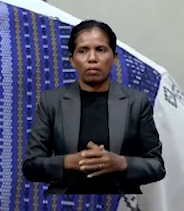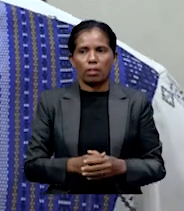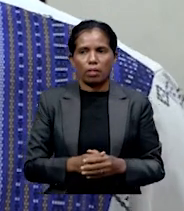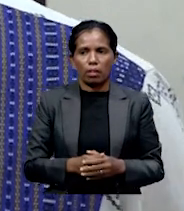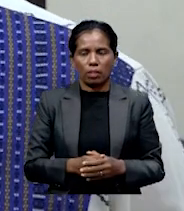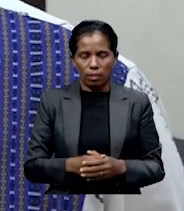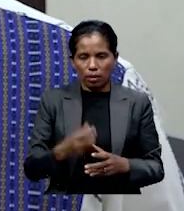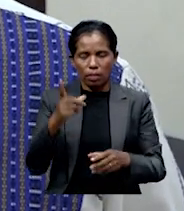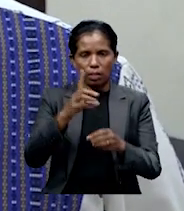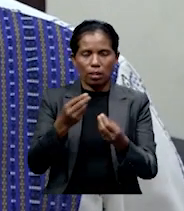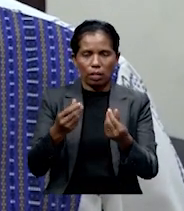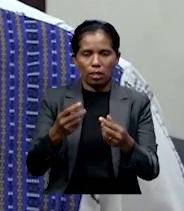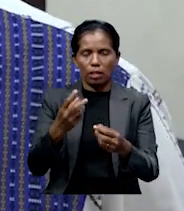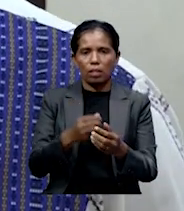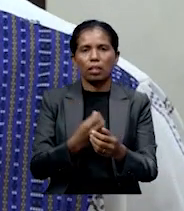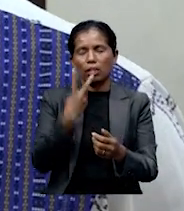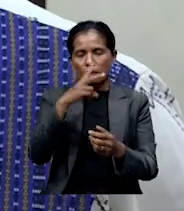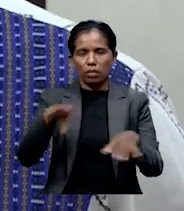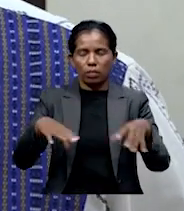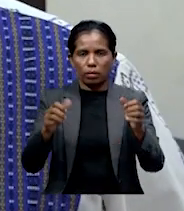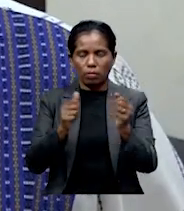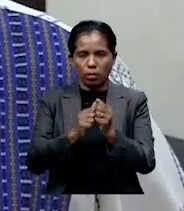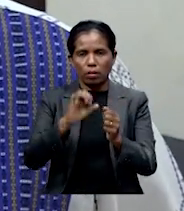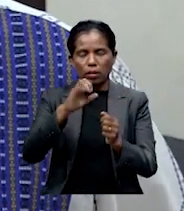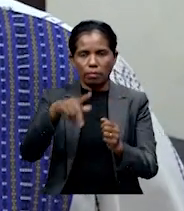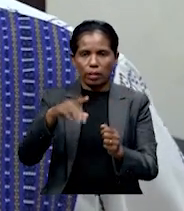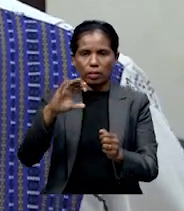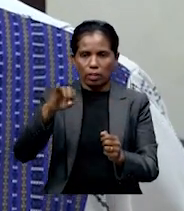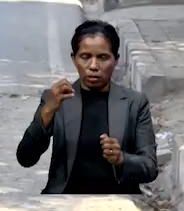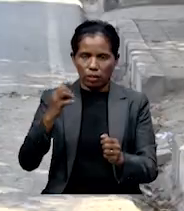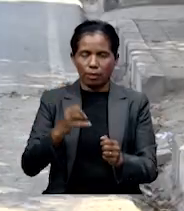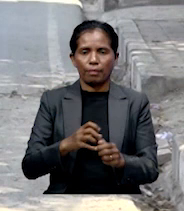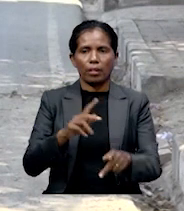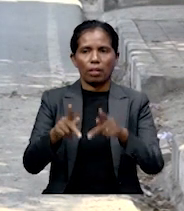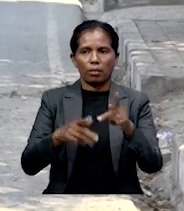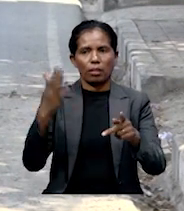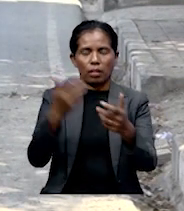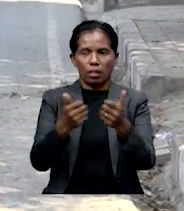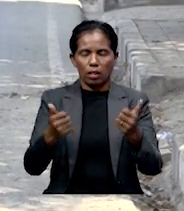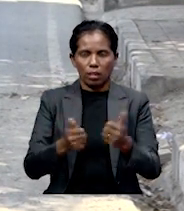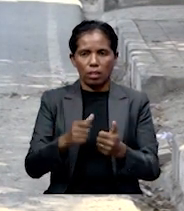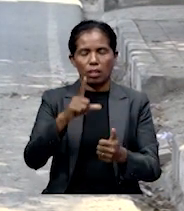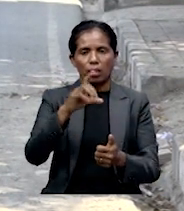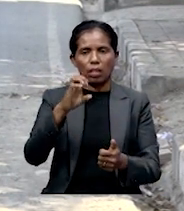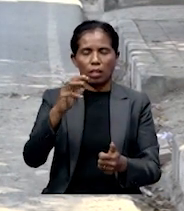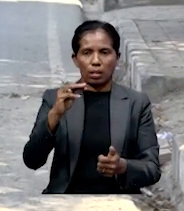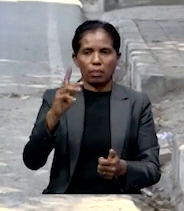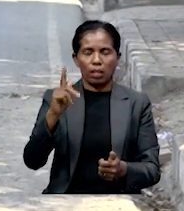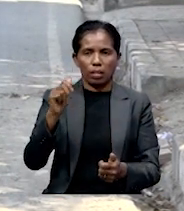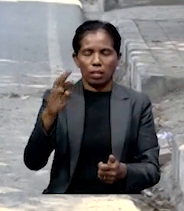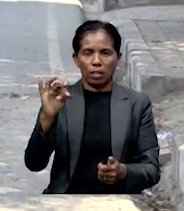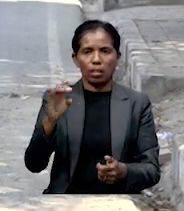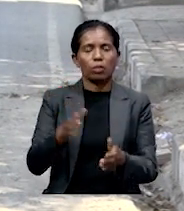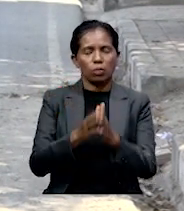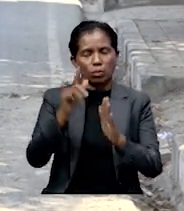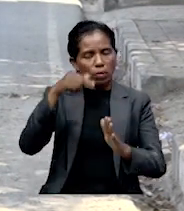struktura no insa ini ita se sirbu somo tuko ipeze. Antes ne, comunidade aldeia Lemkarimos exige governo a tua